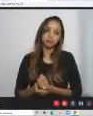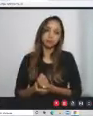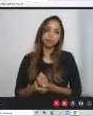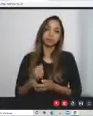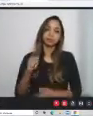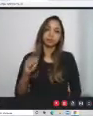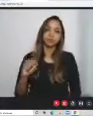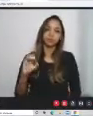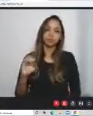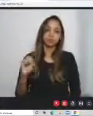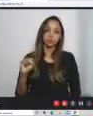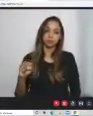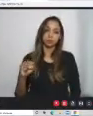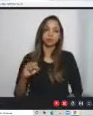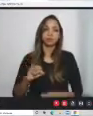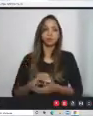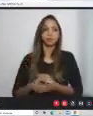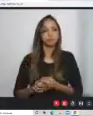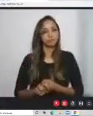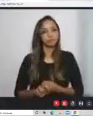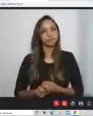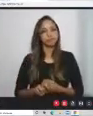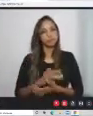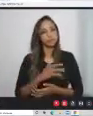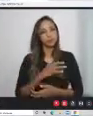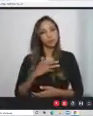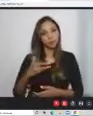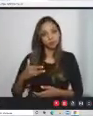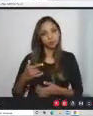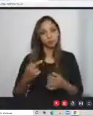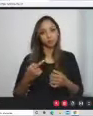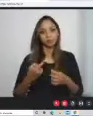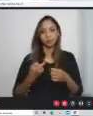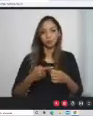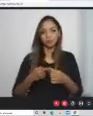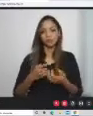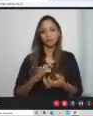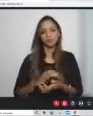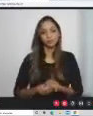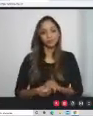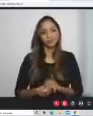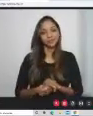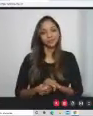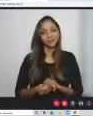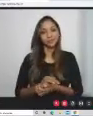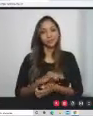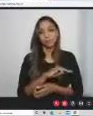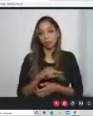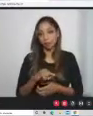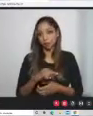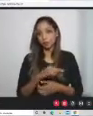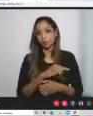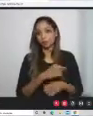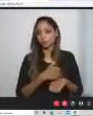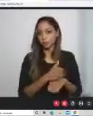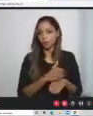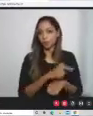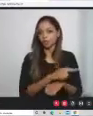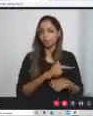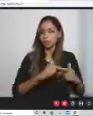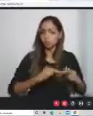saúde para a saúde do nosso município, né? Porque são eles que realmente estão na ponta, eles que estão